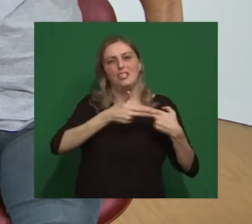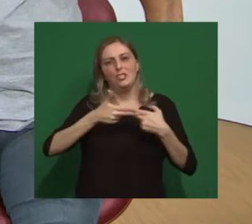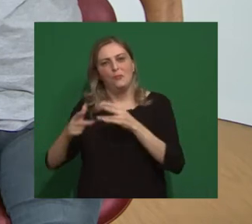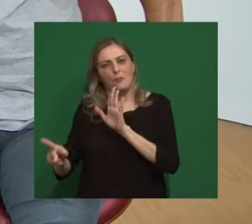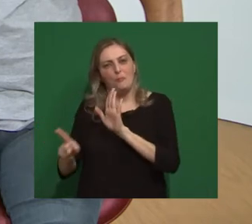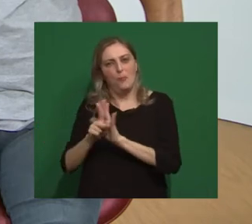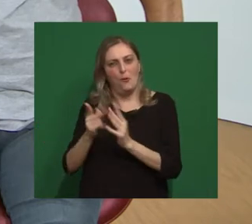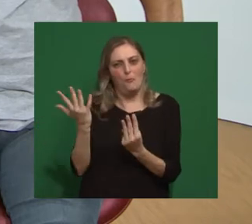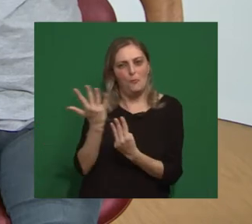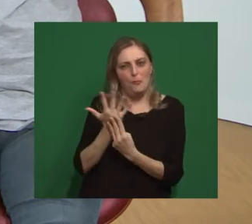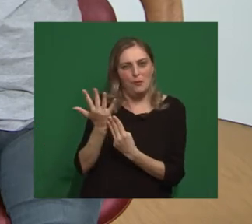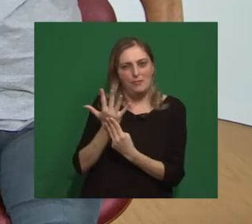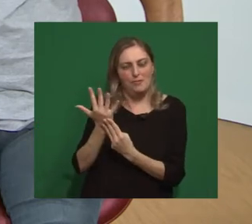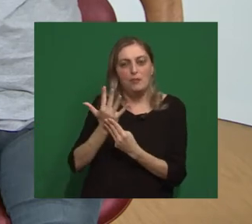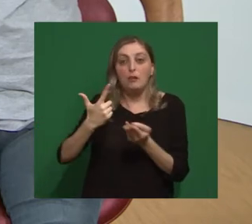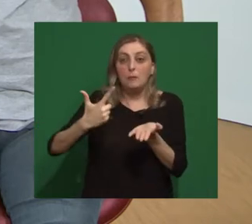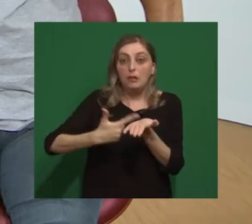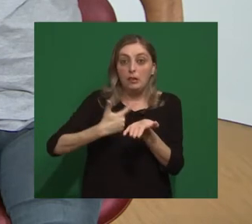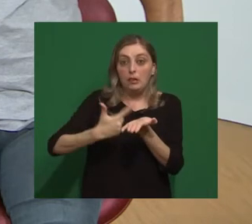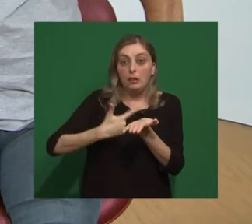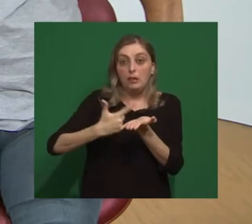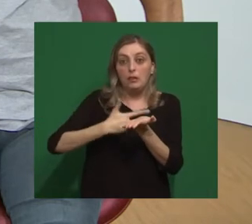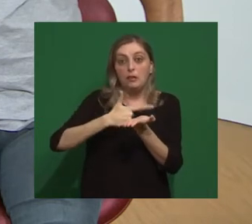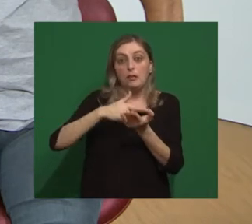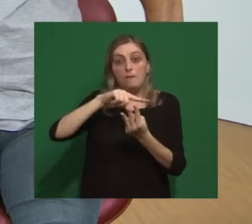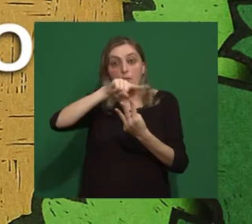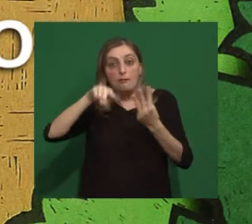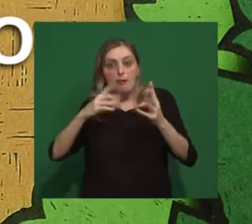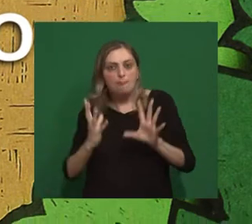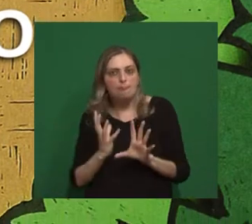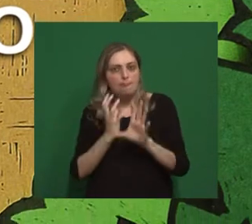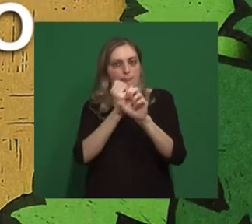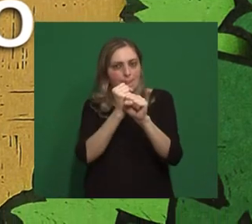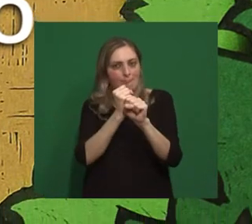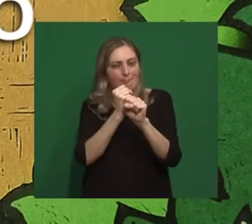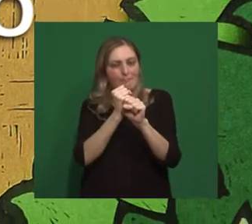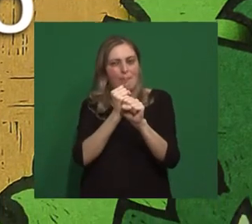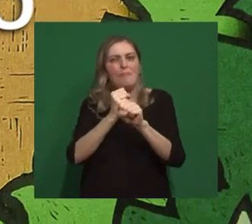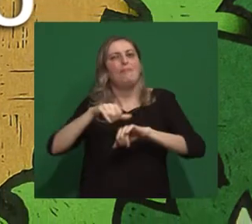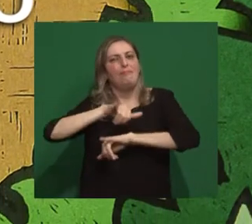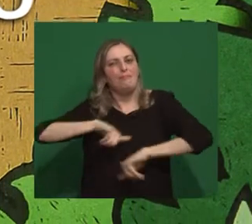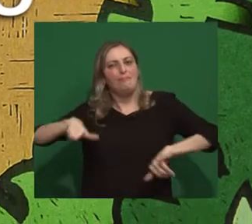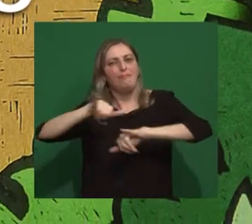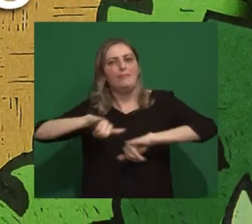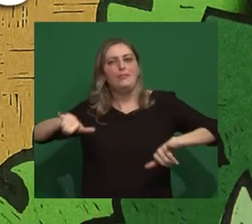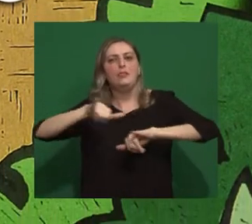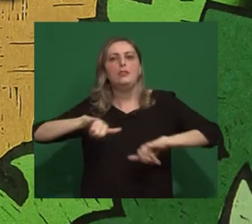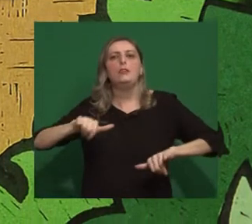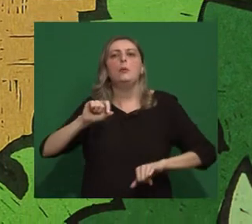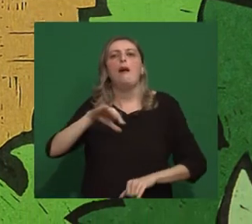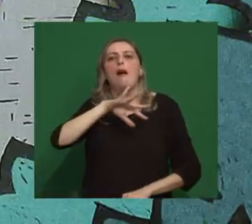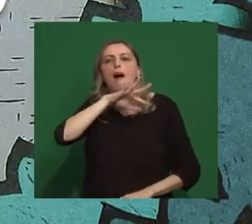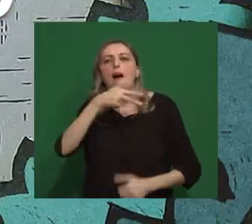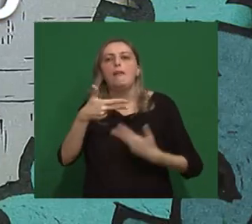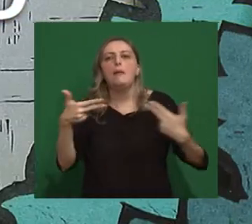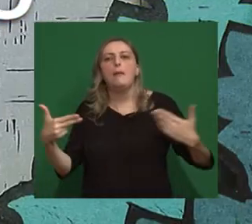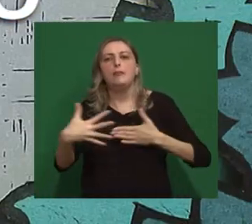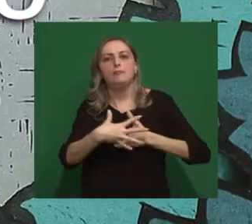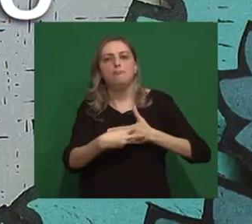UFSM da coleção Mamíferos Brasileiros da Extinção, onde buscamos narrar sobre a